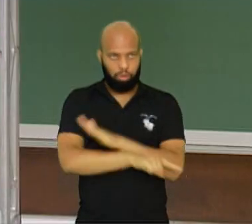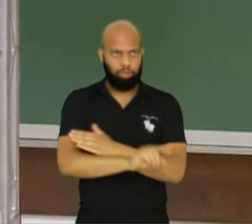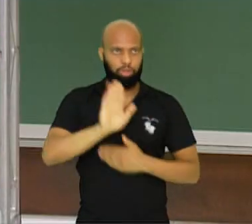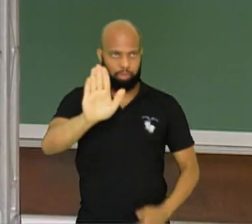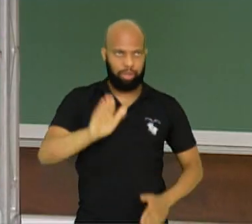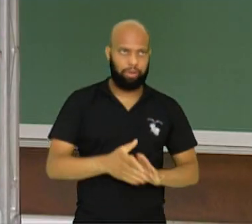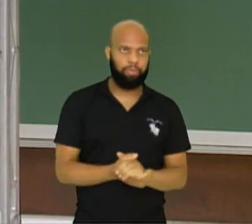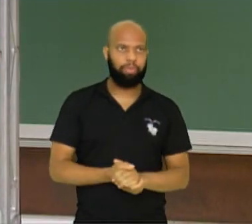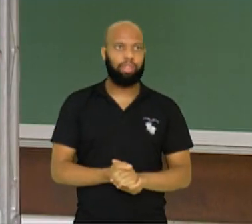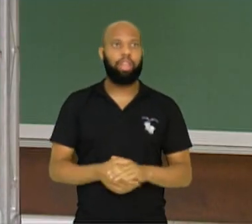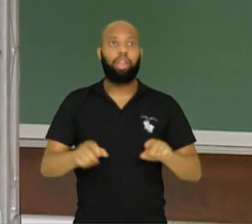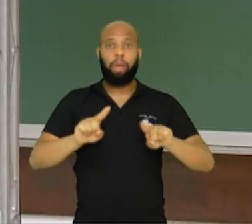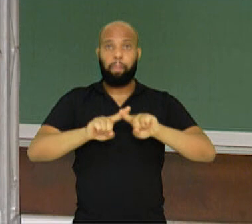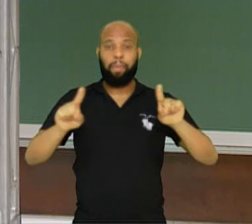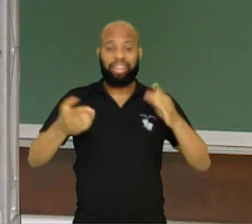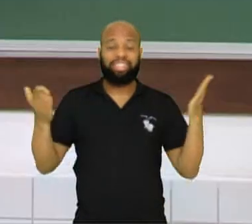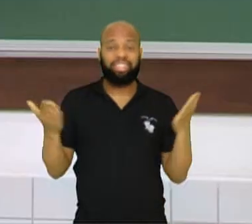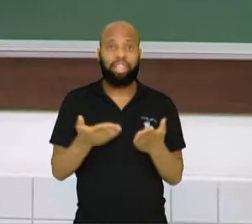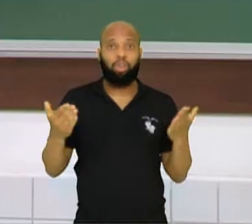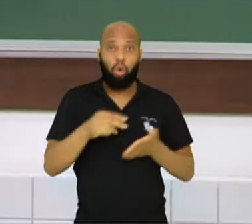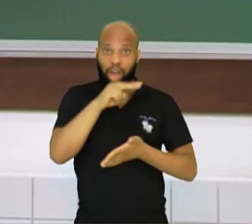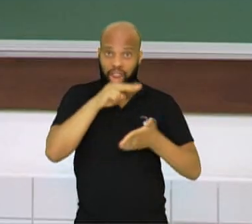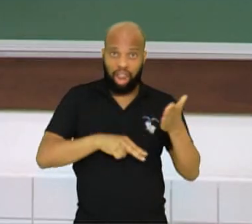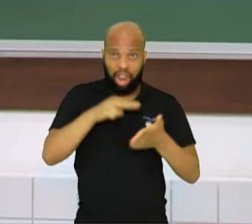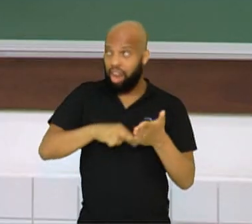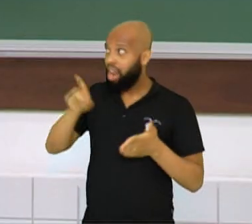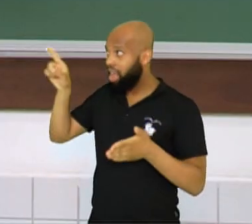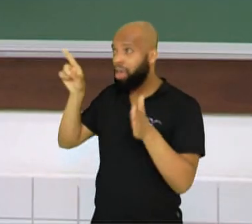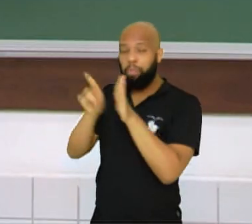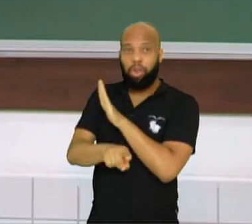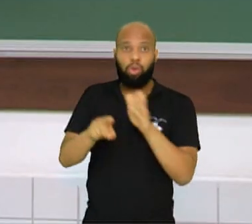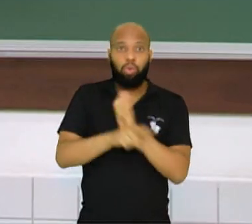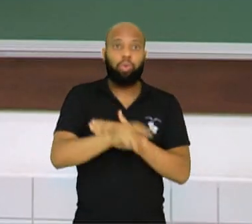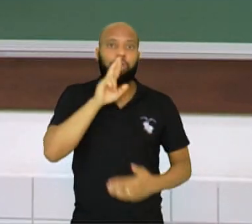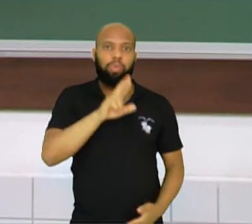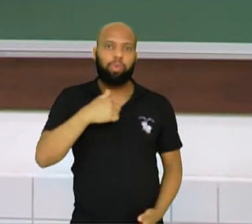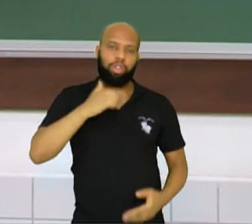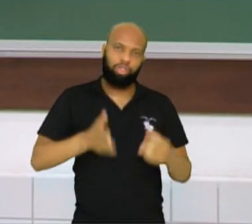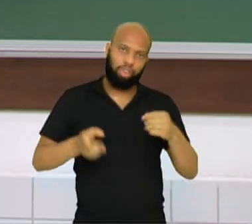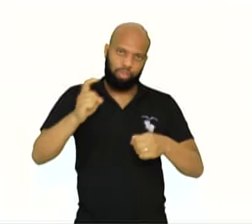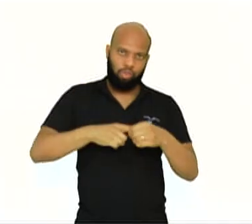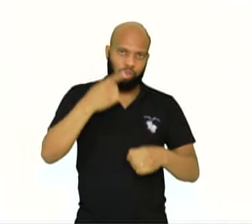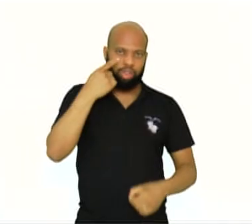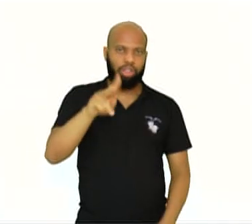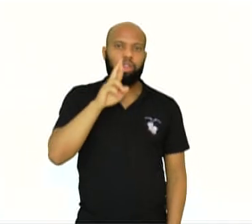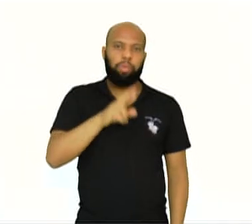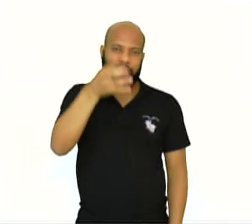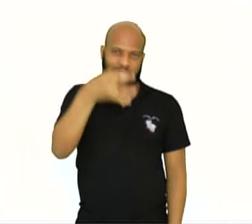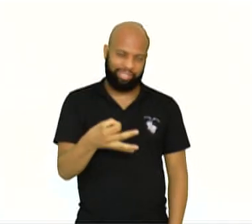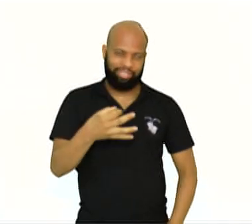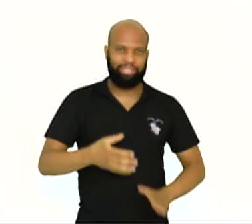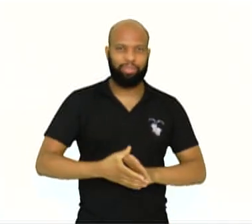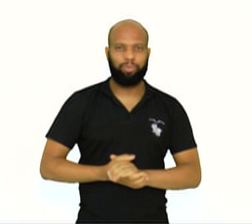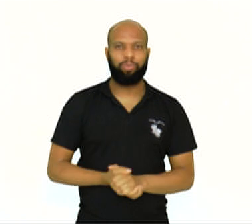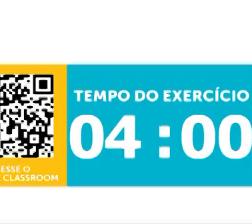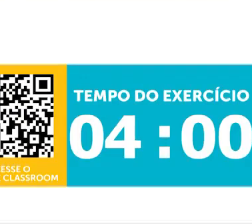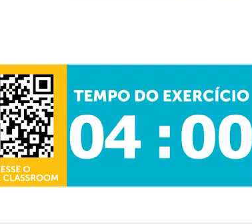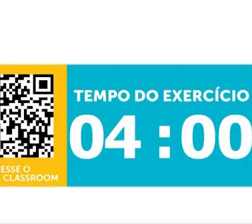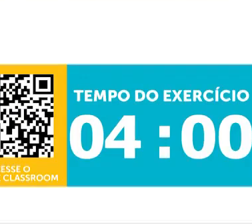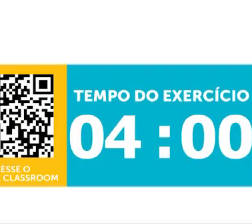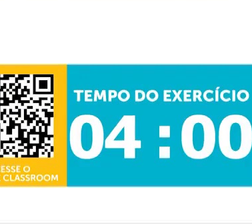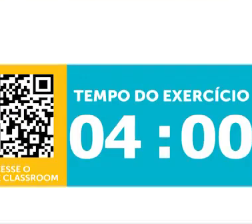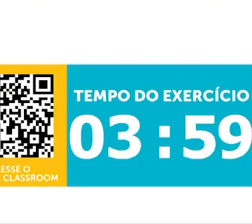isso. Antes, eu quero que vocês leiam com atenção o quiz e a gente já retorna para ver qual é a resposta correta.